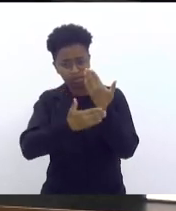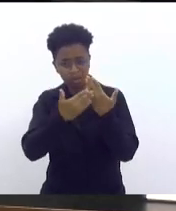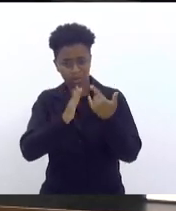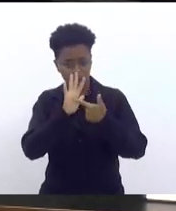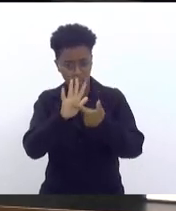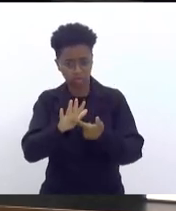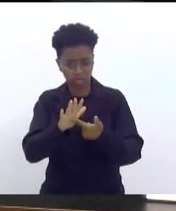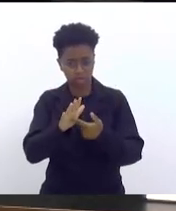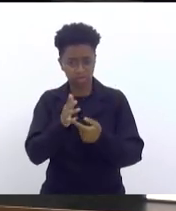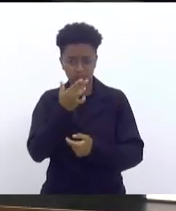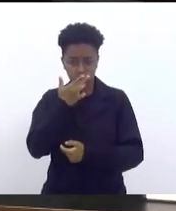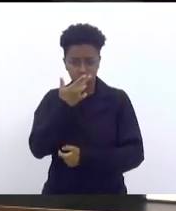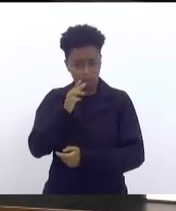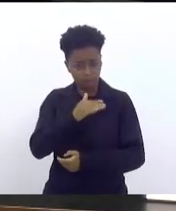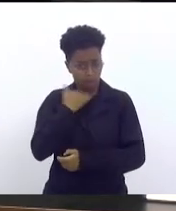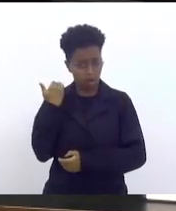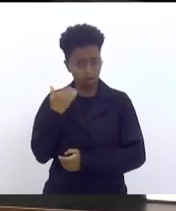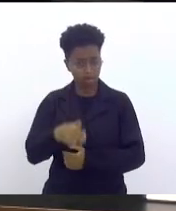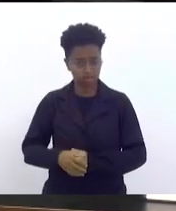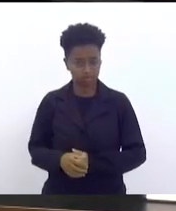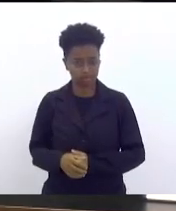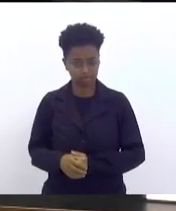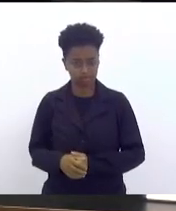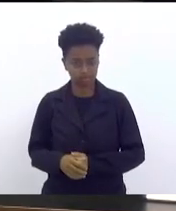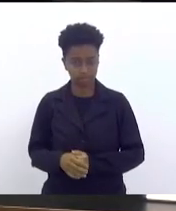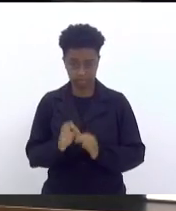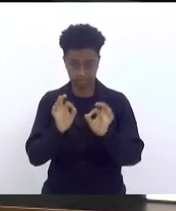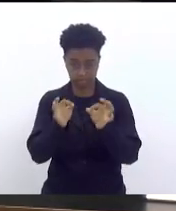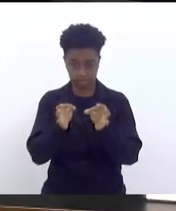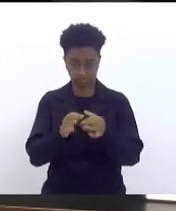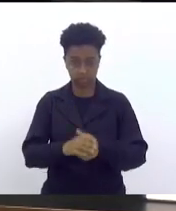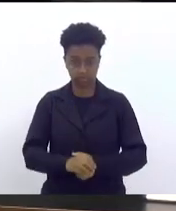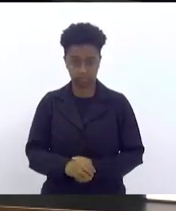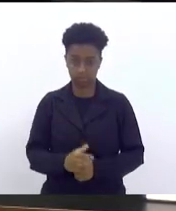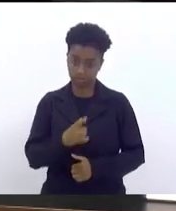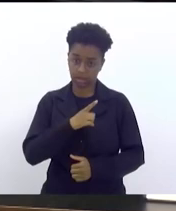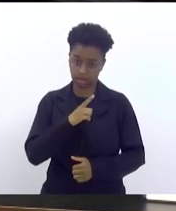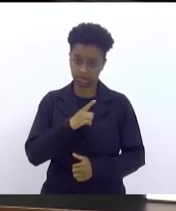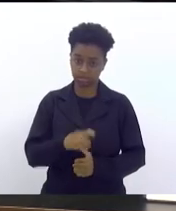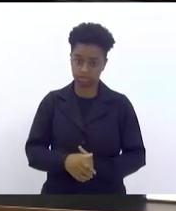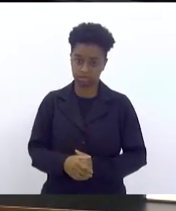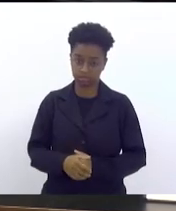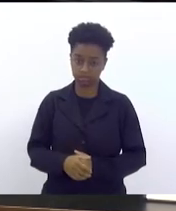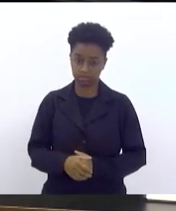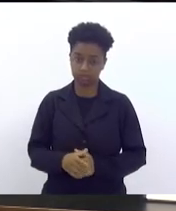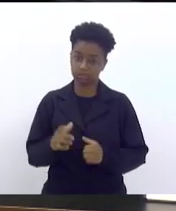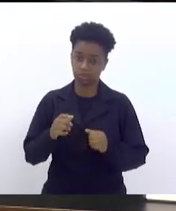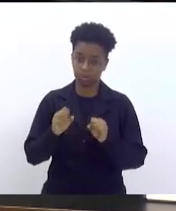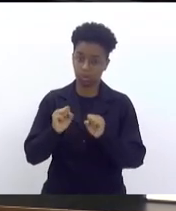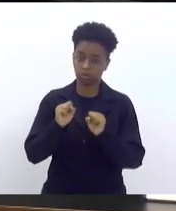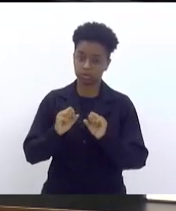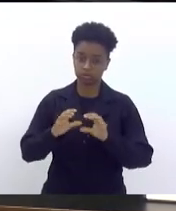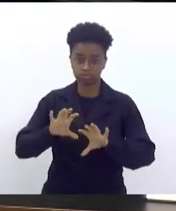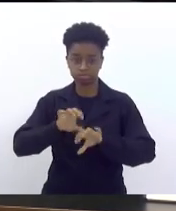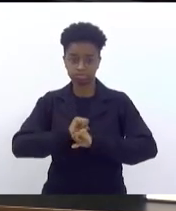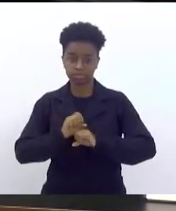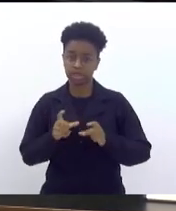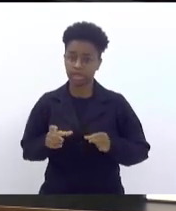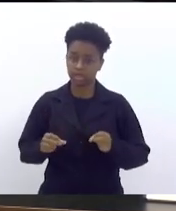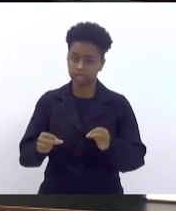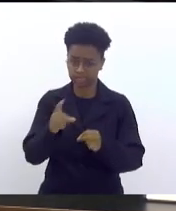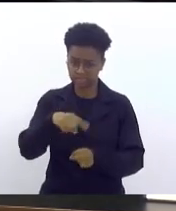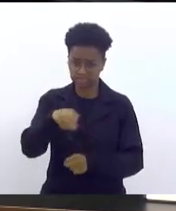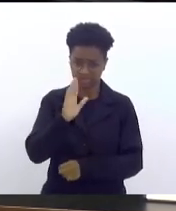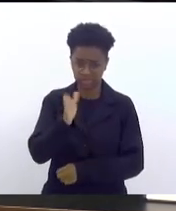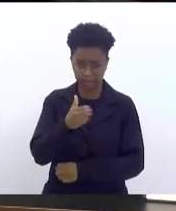mata não precisa dizer certo está ali causa câncer já perdeu alguém pelo cigarro